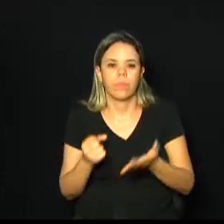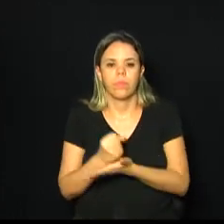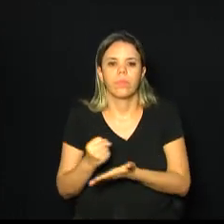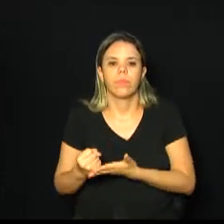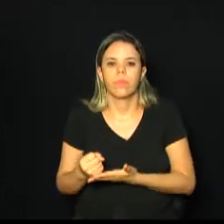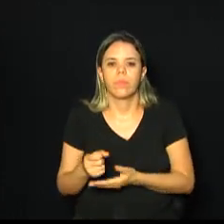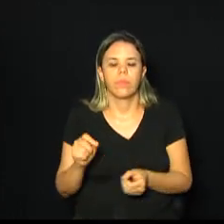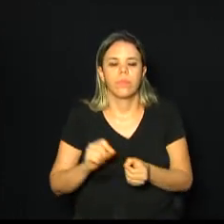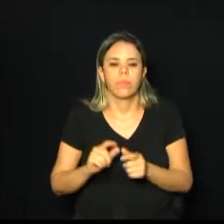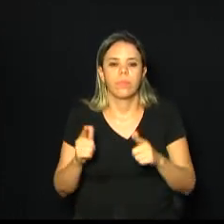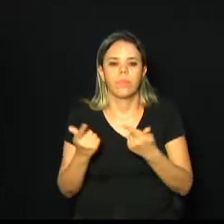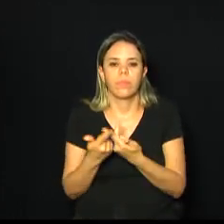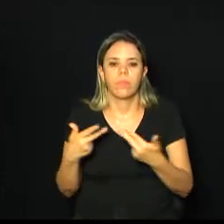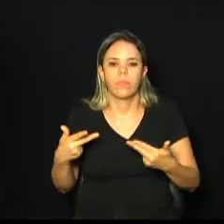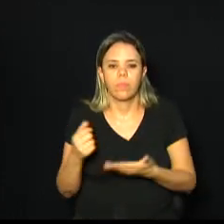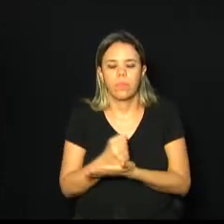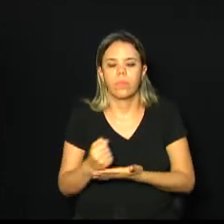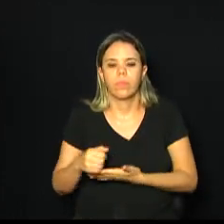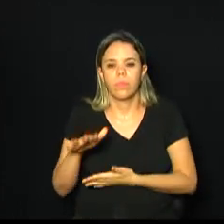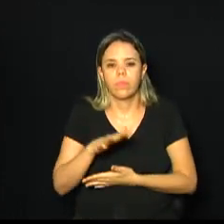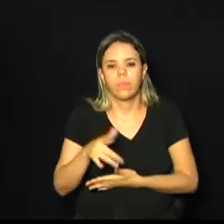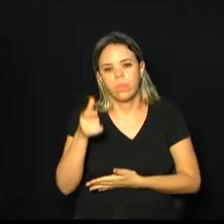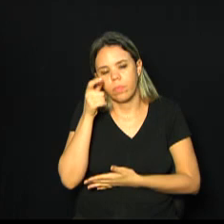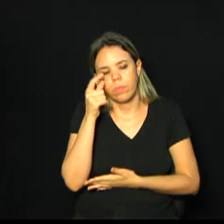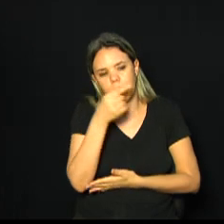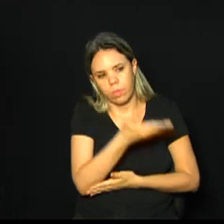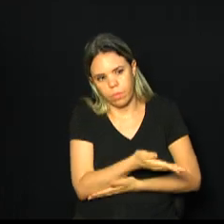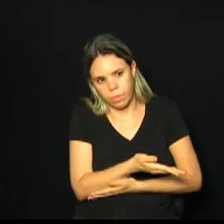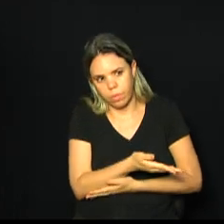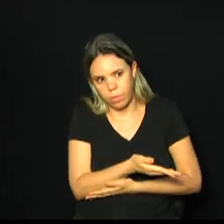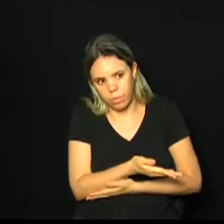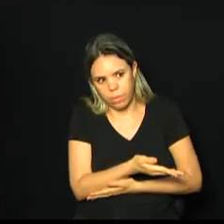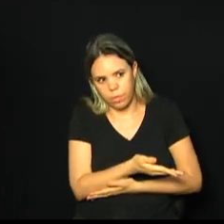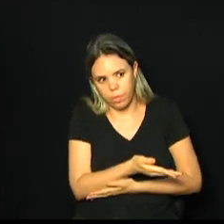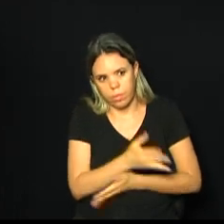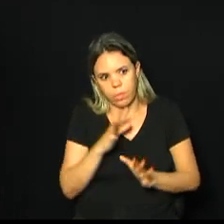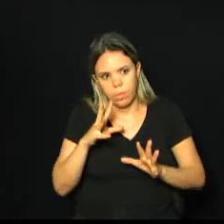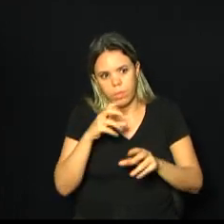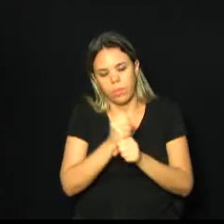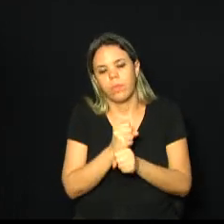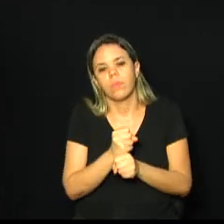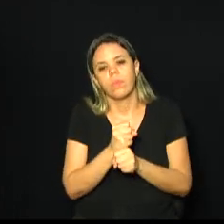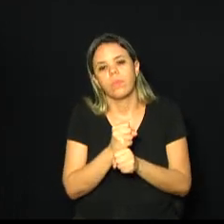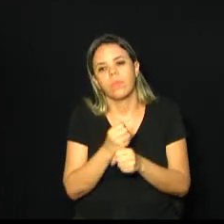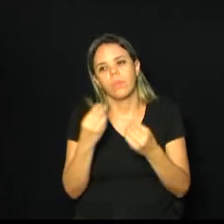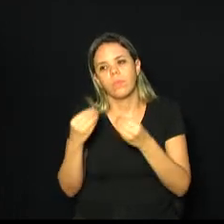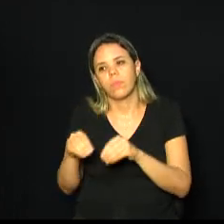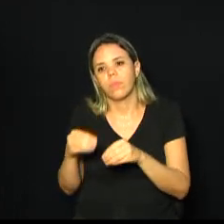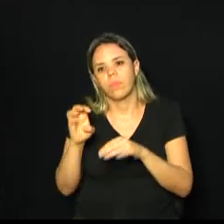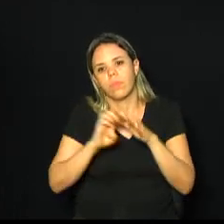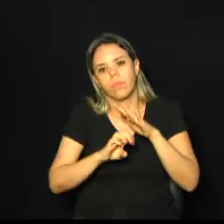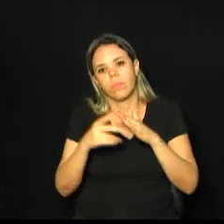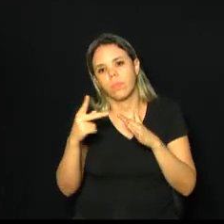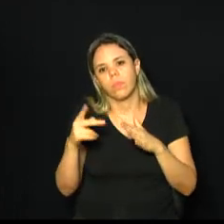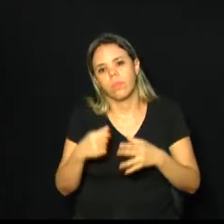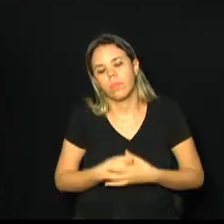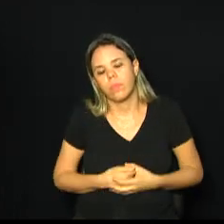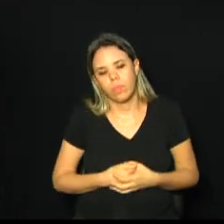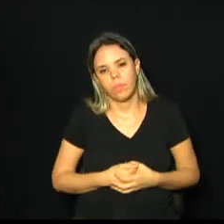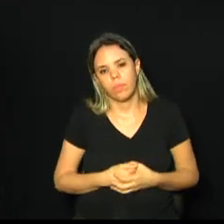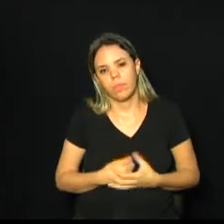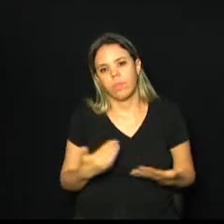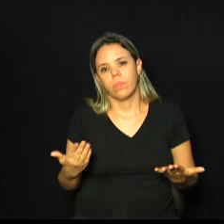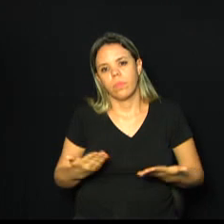gente faz um gerenciamento de contrato, você olha tudo aquilo que pode prejudicar a tua empresa. Mas você